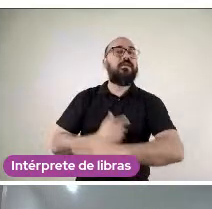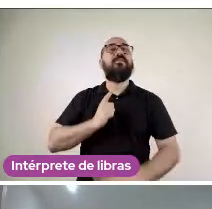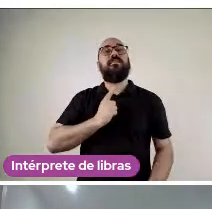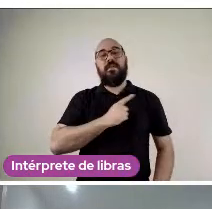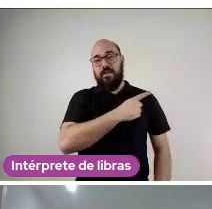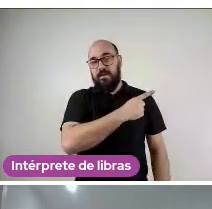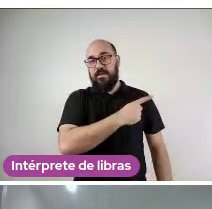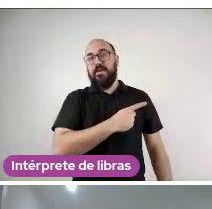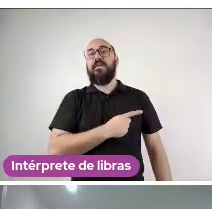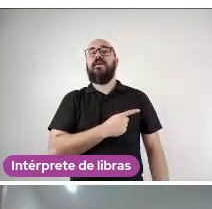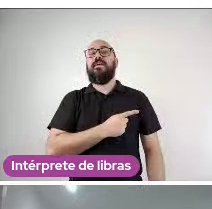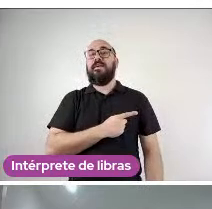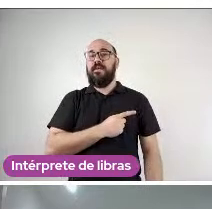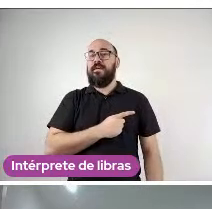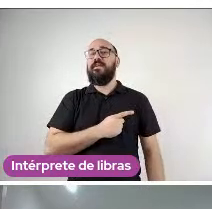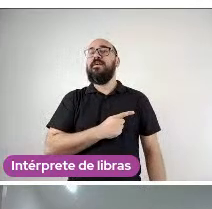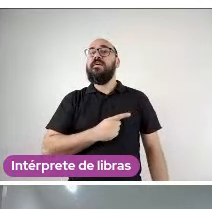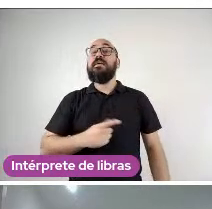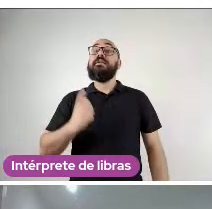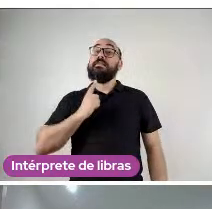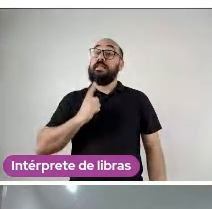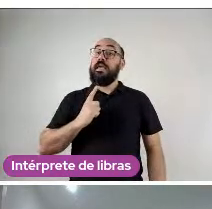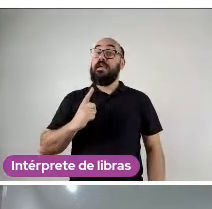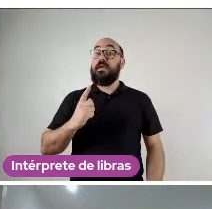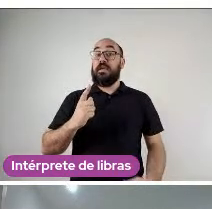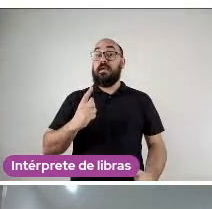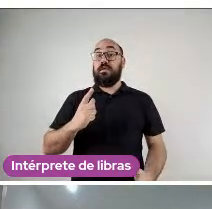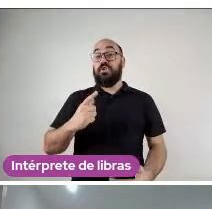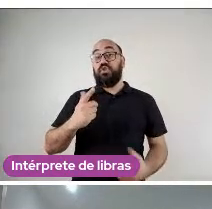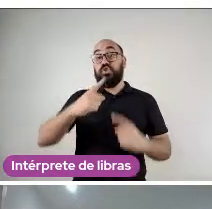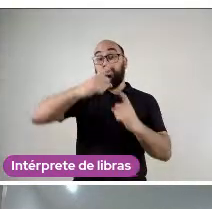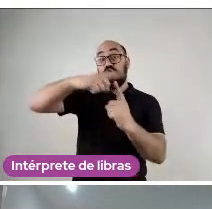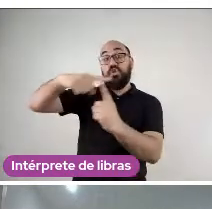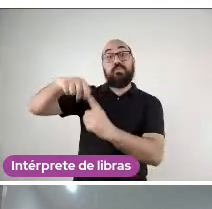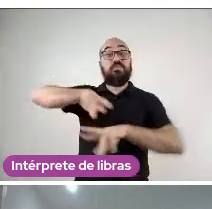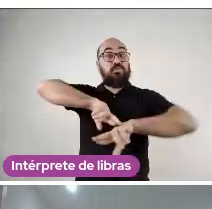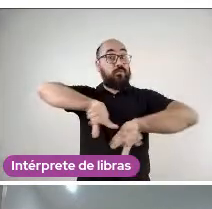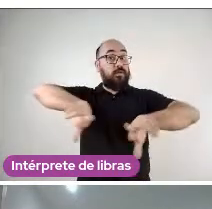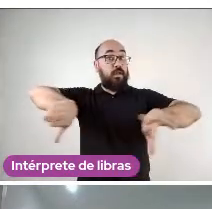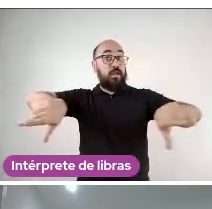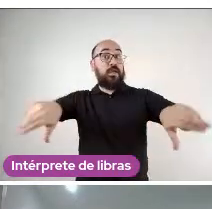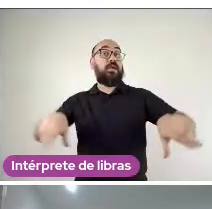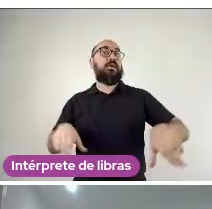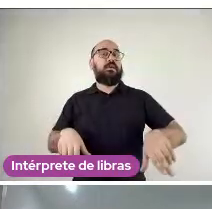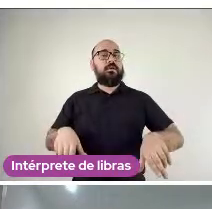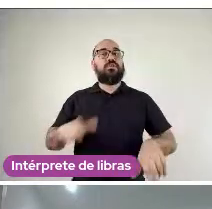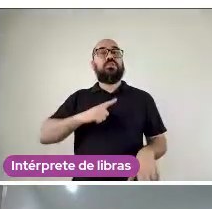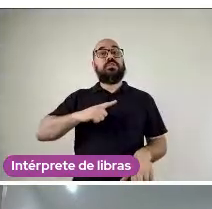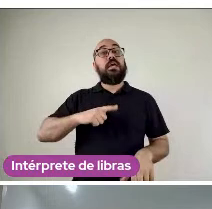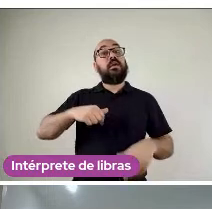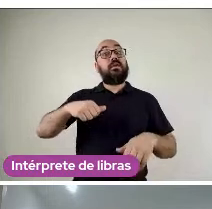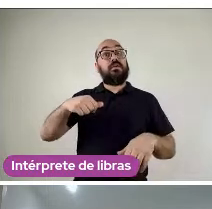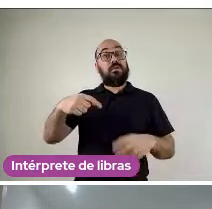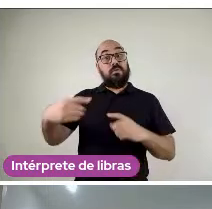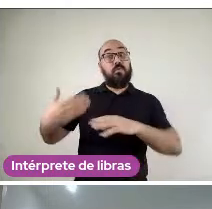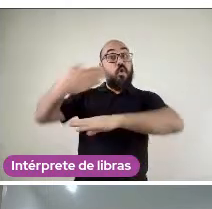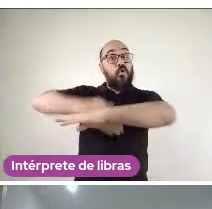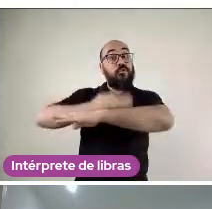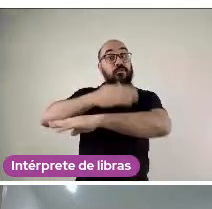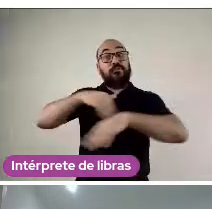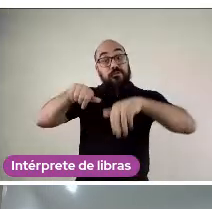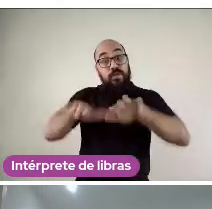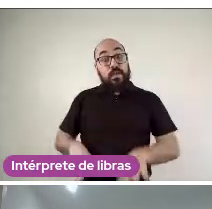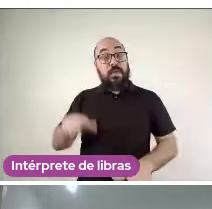existem 6 espécies que transitam, algumas são residentes. O corredor migratório da Baleia